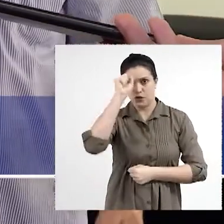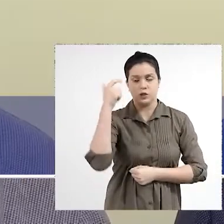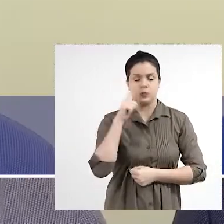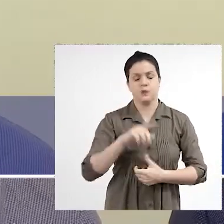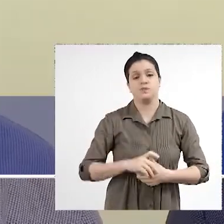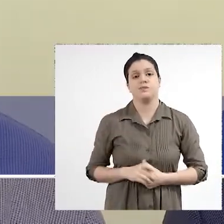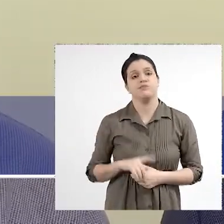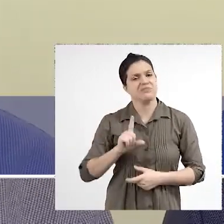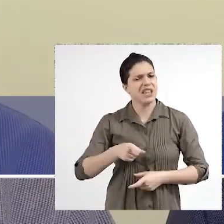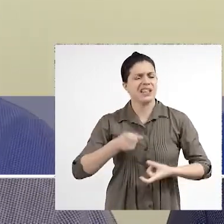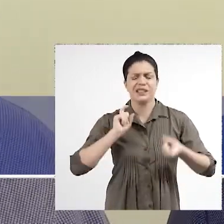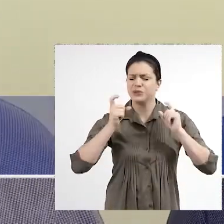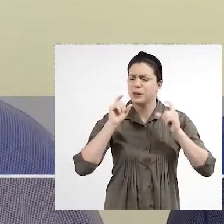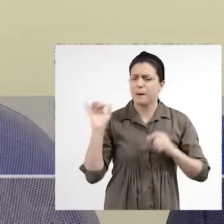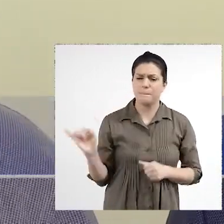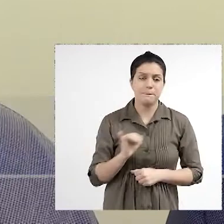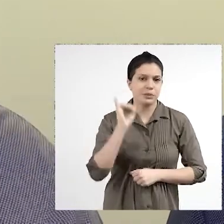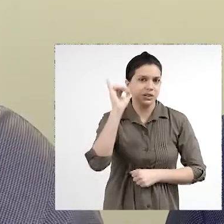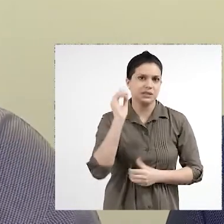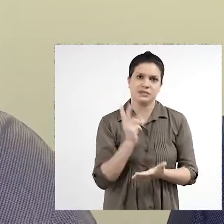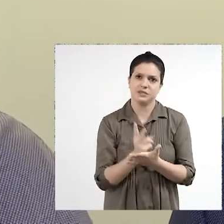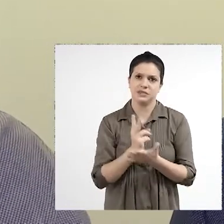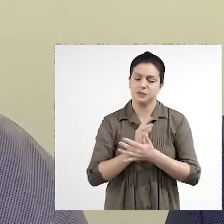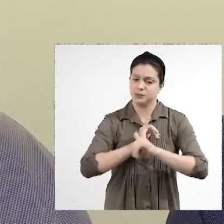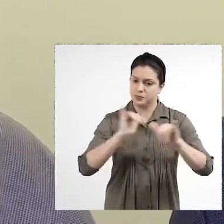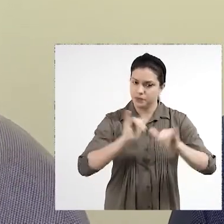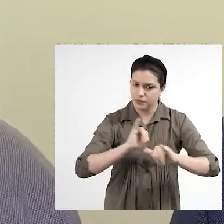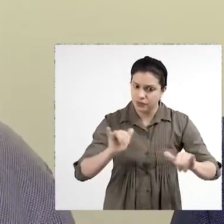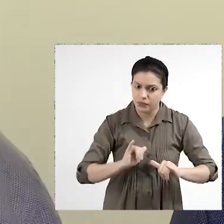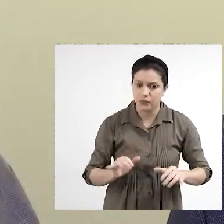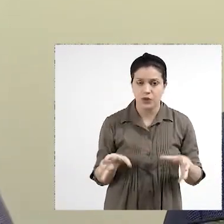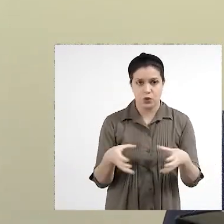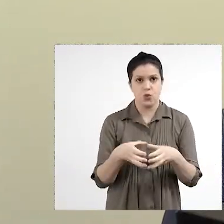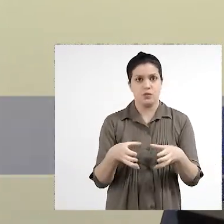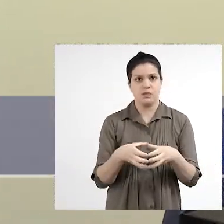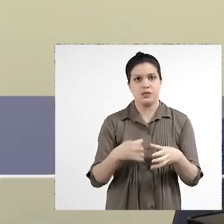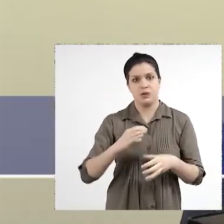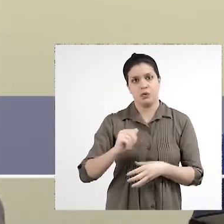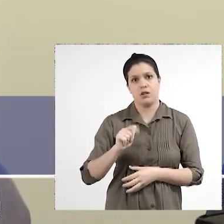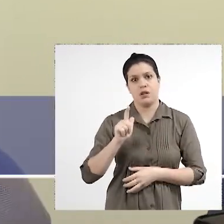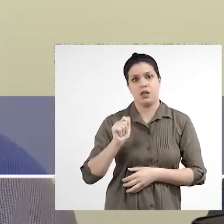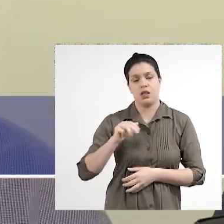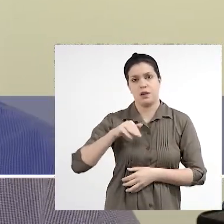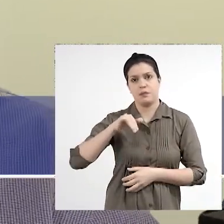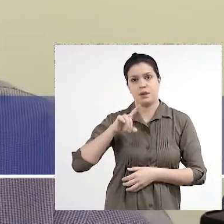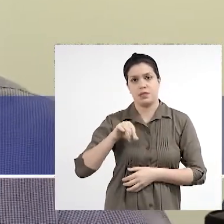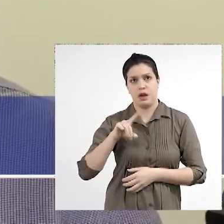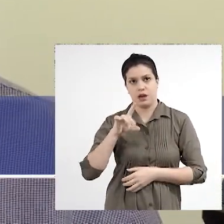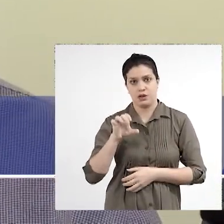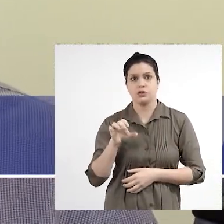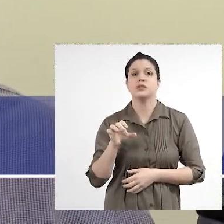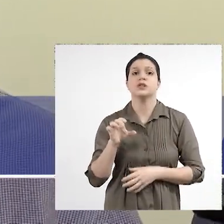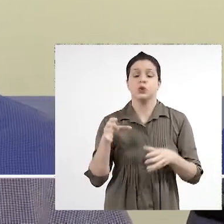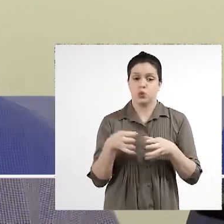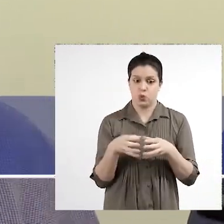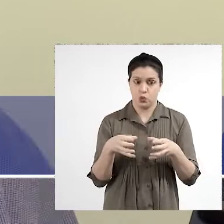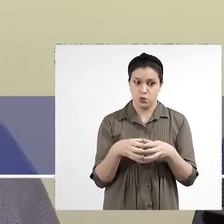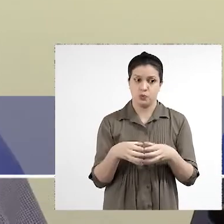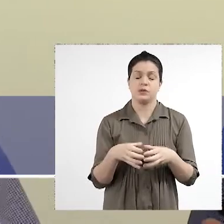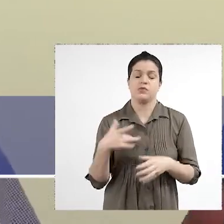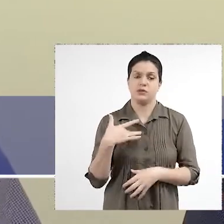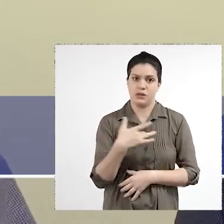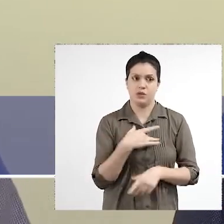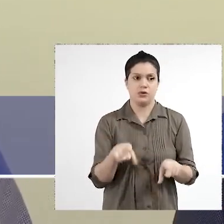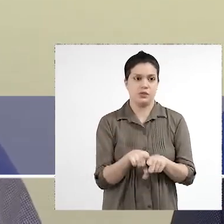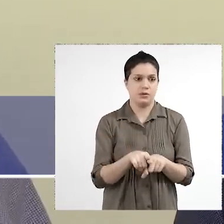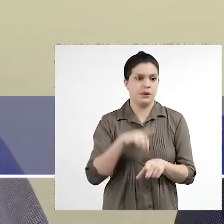para isso. Uma reunião extremamente produtiva e importante para passar para a Comissão de Calamidade Pública que foi montada na Assembleia Legislativa, a